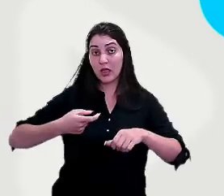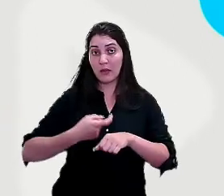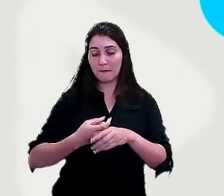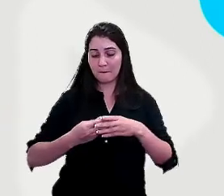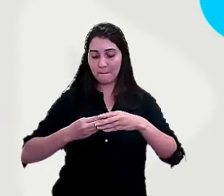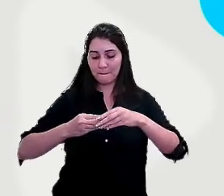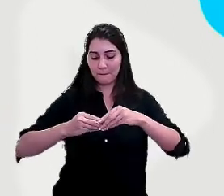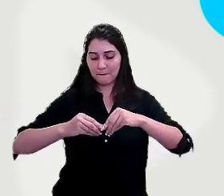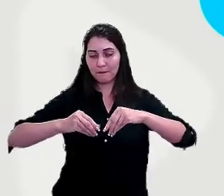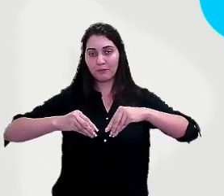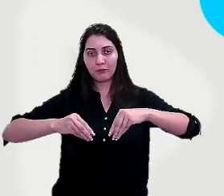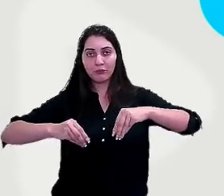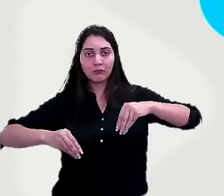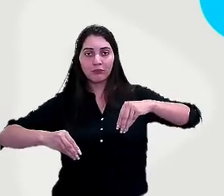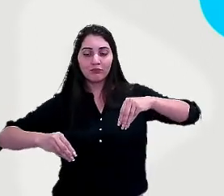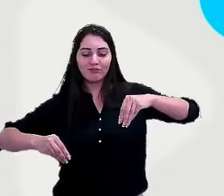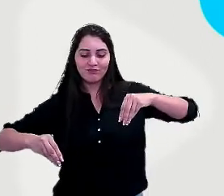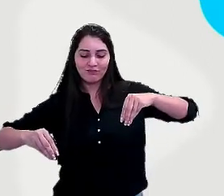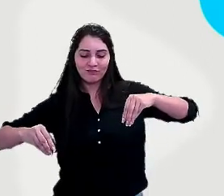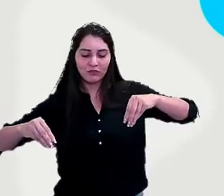vai se